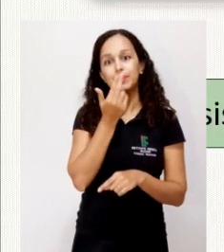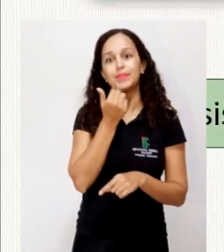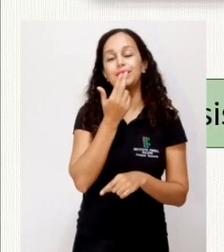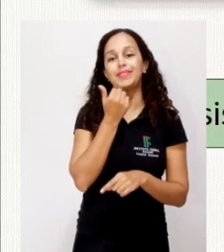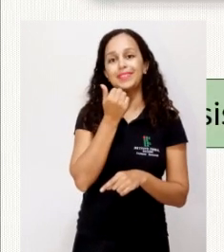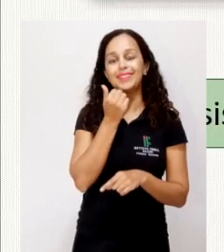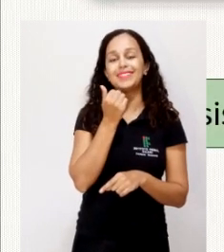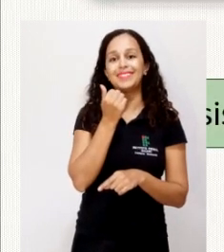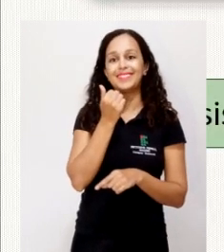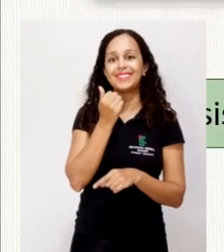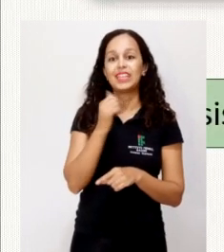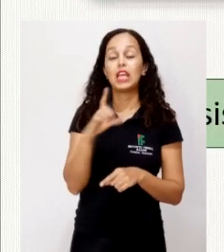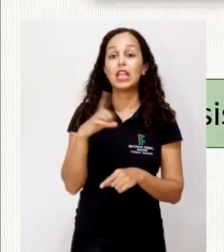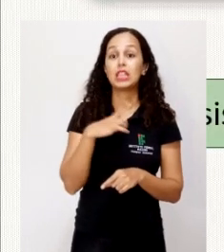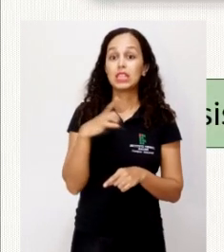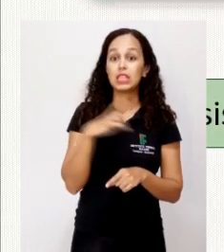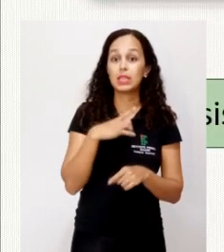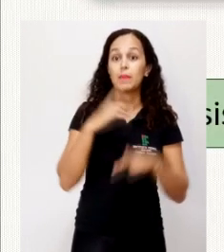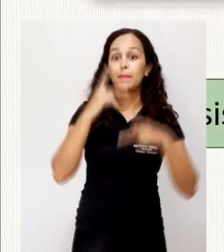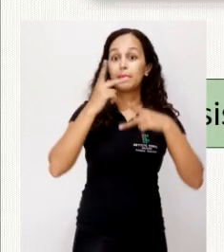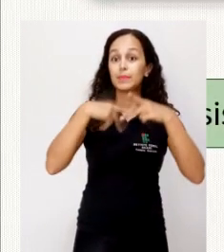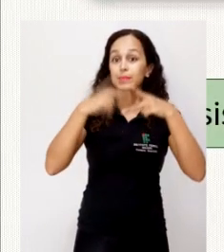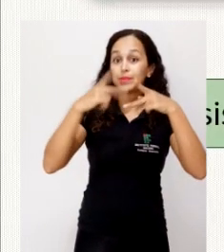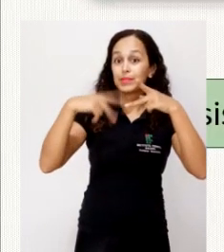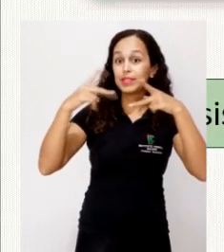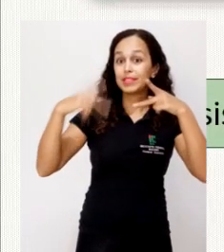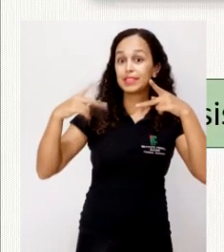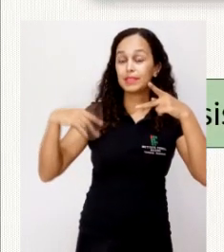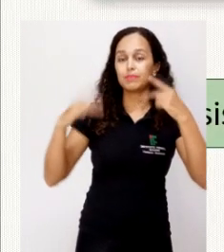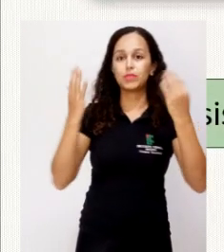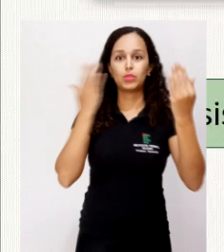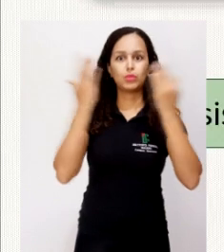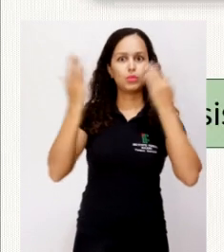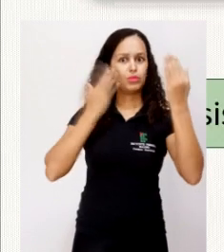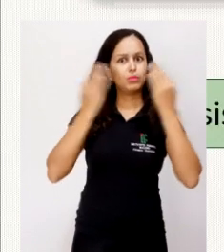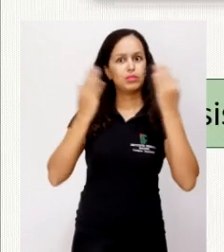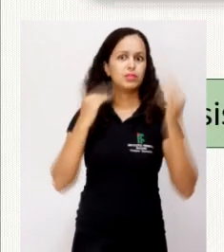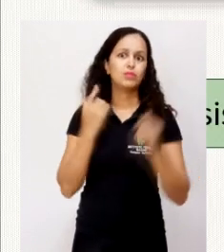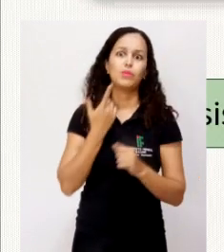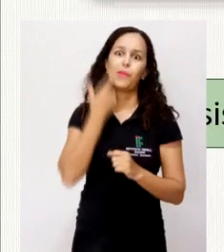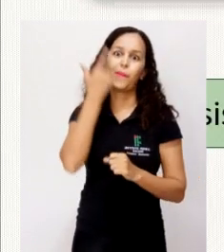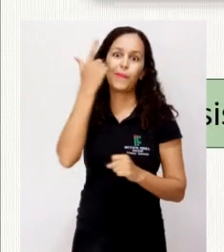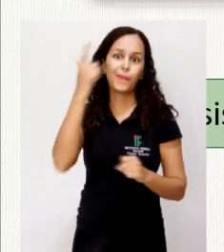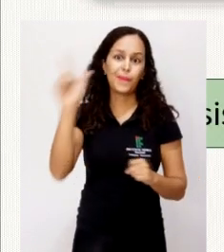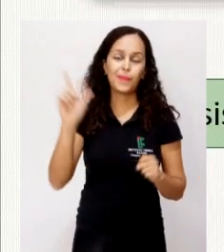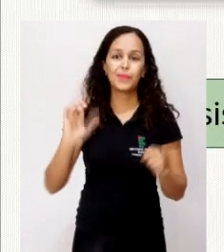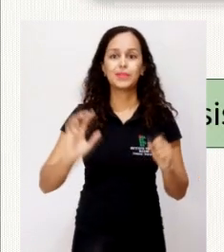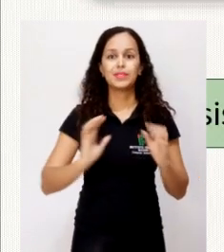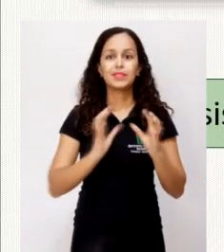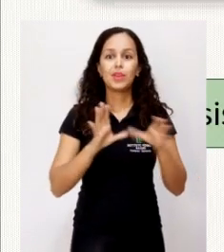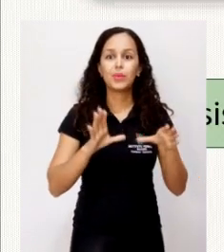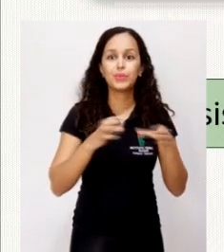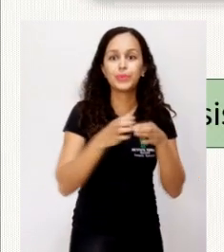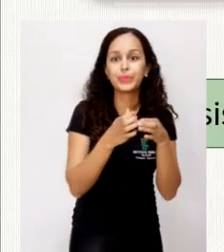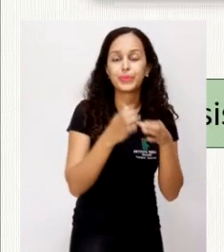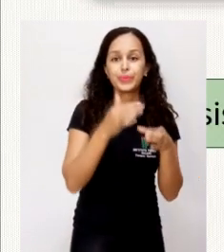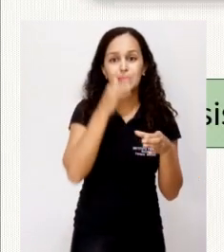nutrientes. Muitas das punks são fontes de proteína, em comparação com outras fontes